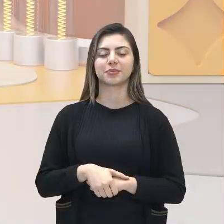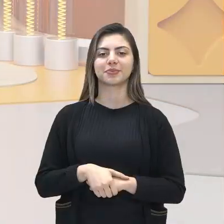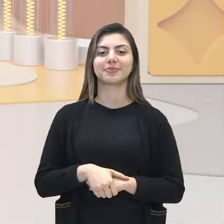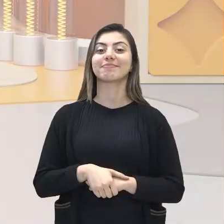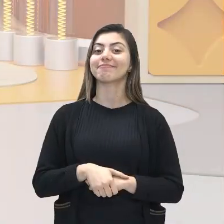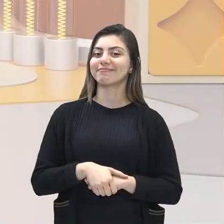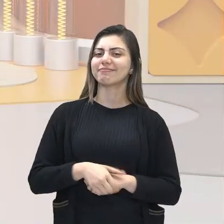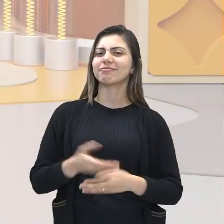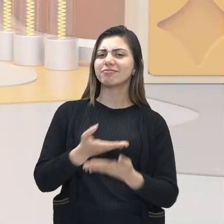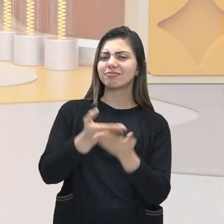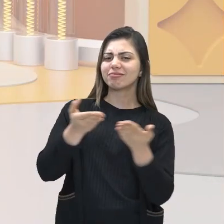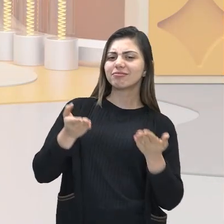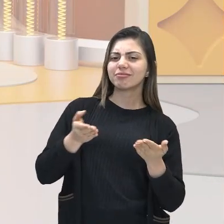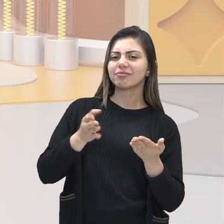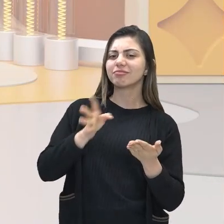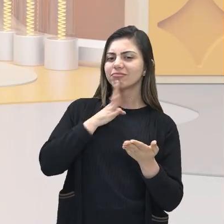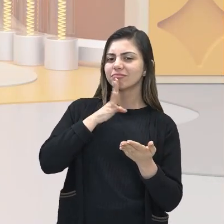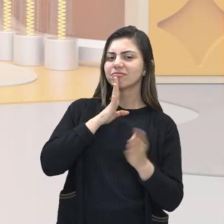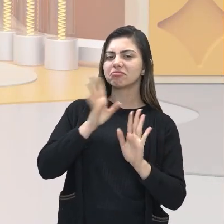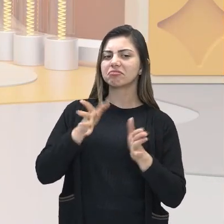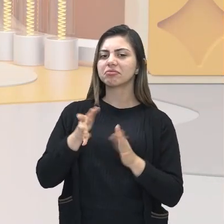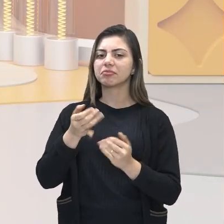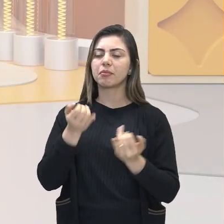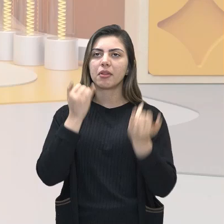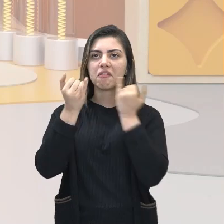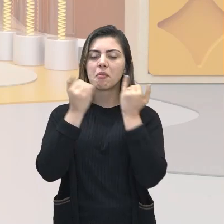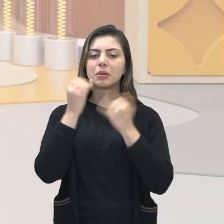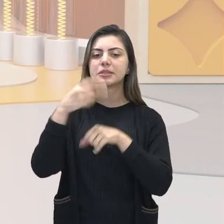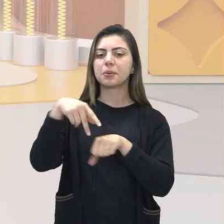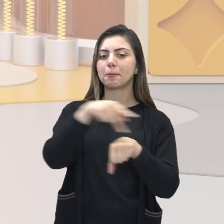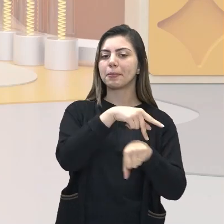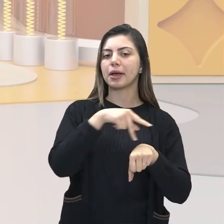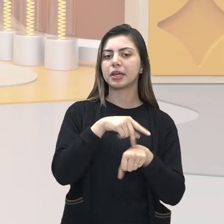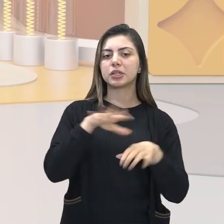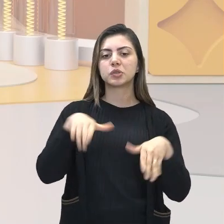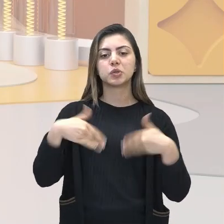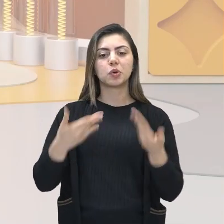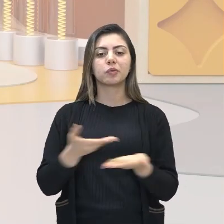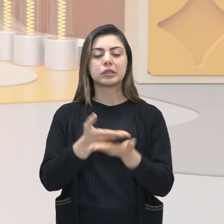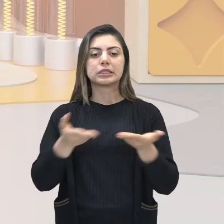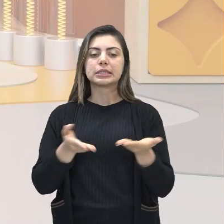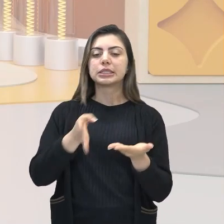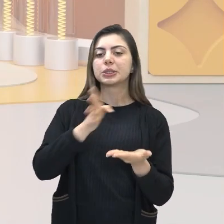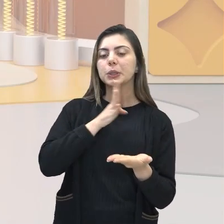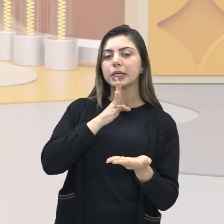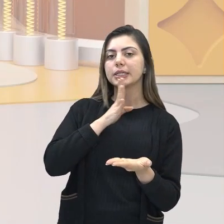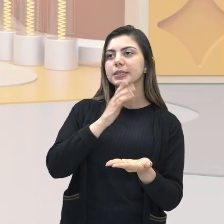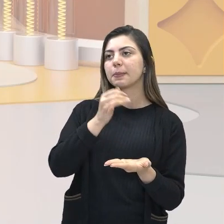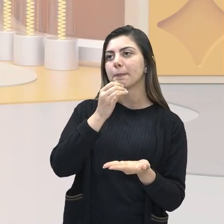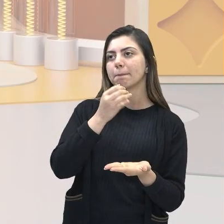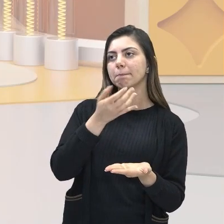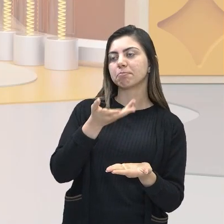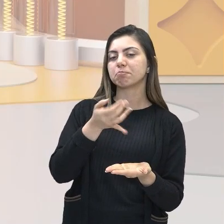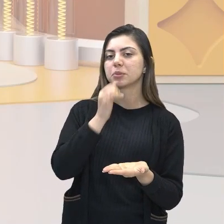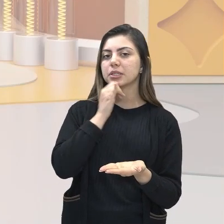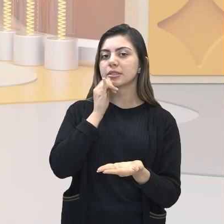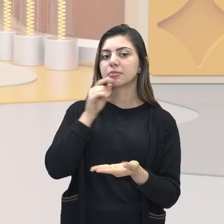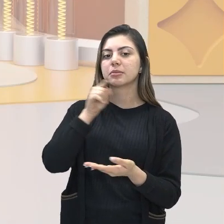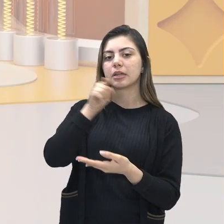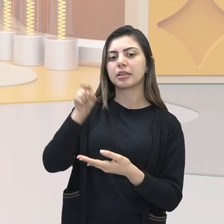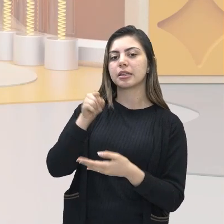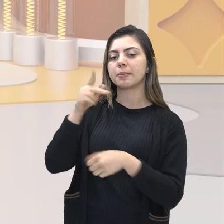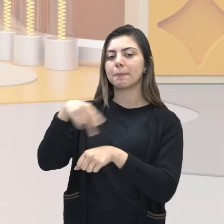Gente, você já ouviu falar alguma informação sobre algum país? Conhece alguém, né, que passa por esse país aí, que sabe